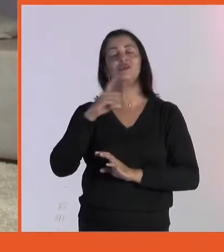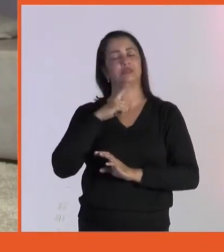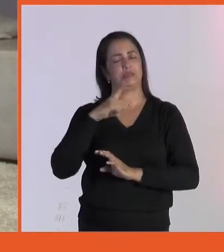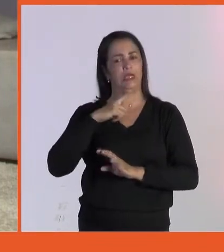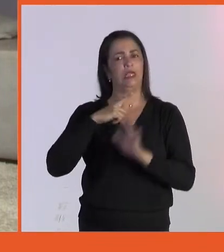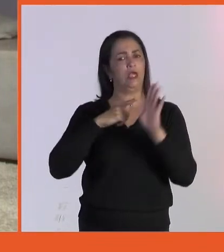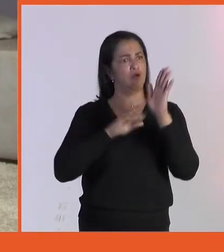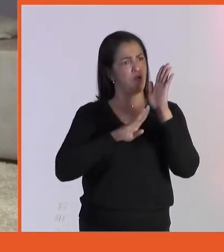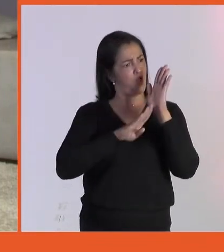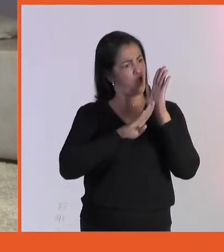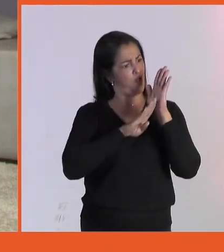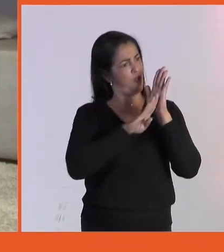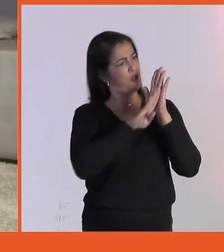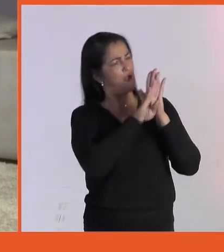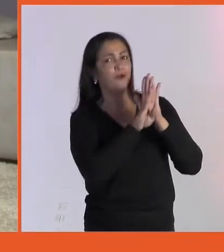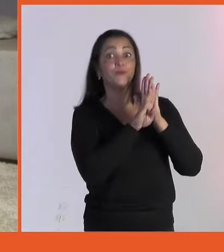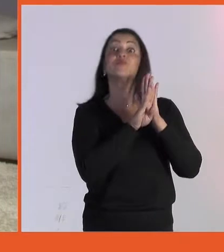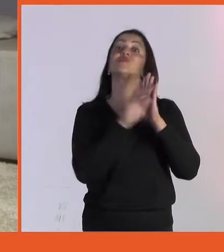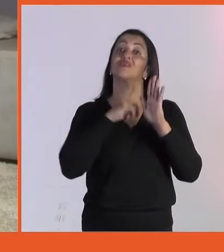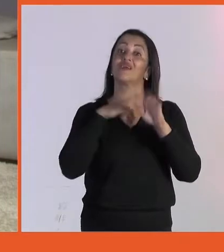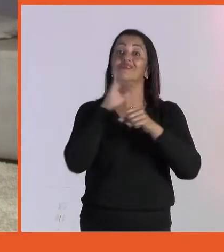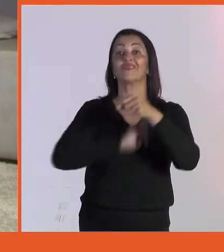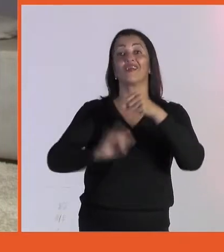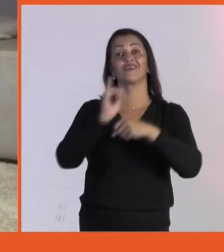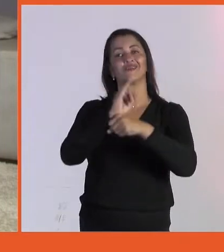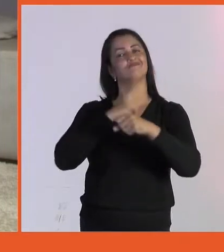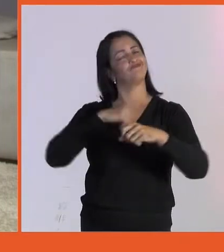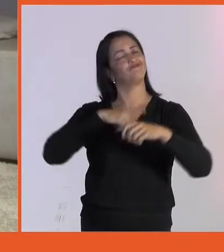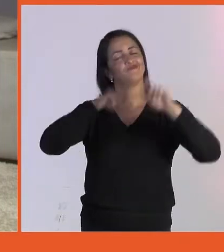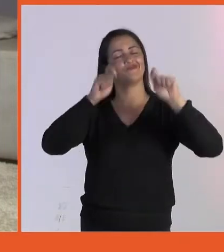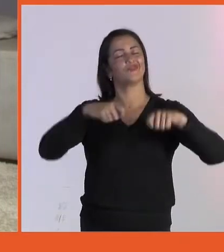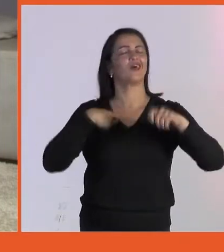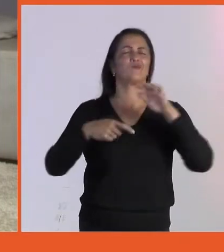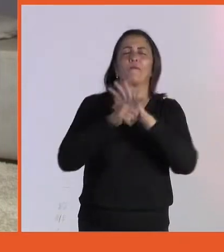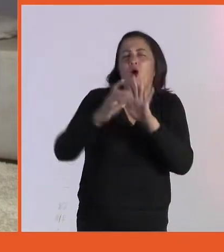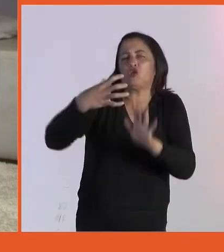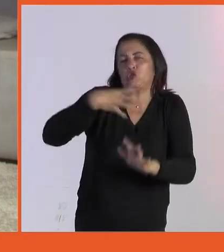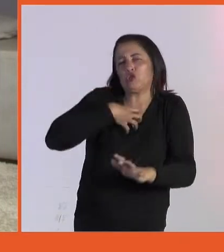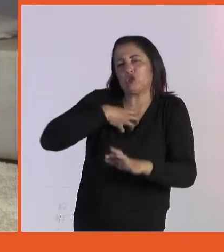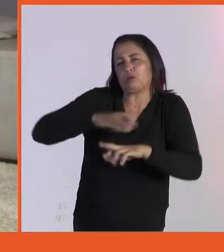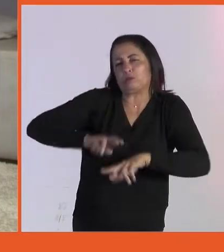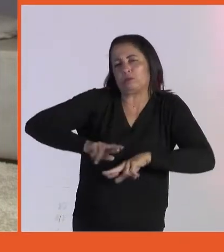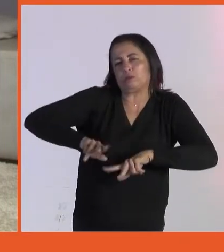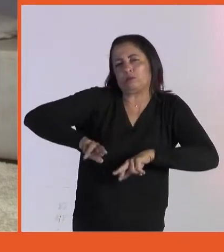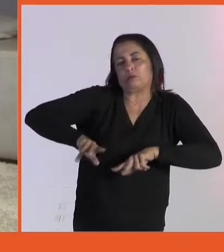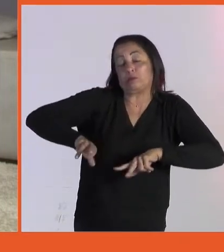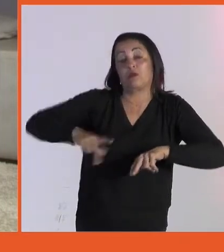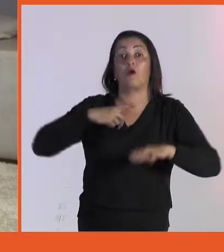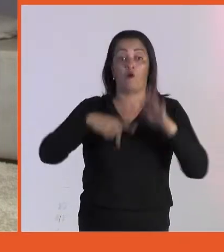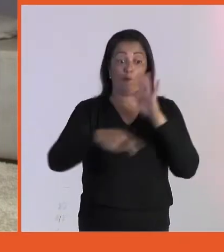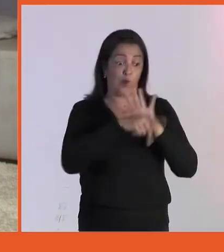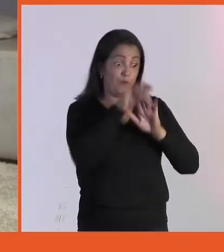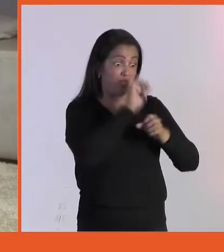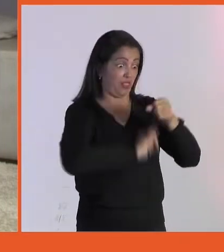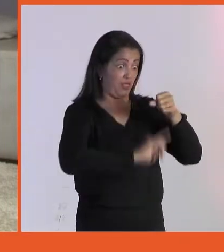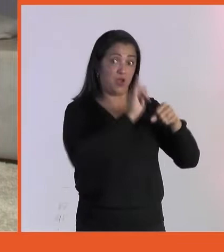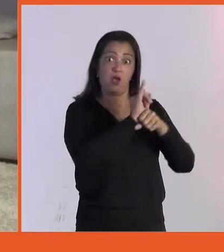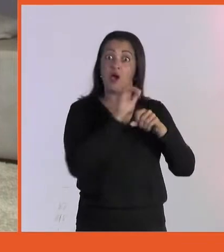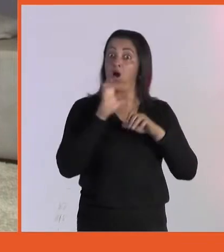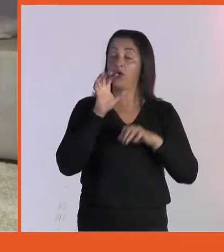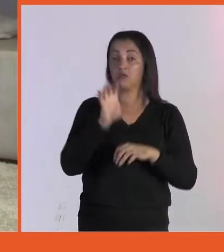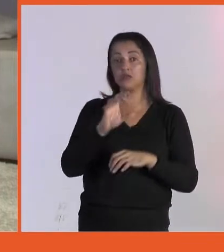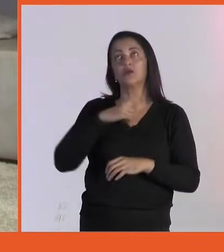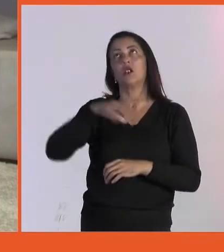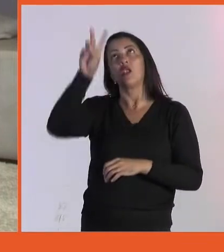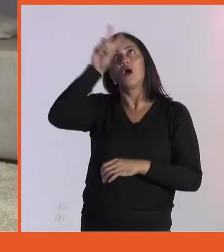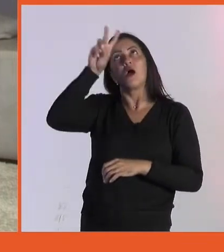de muitas redes sociais, de muitos formatos, de muitas subcelebrities, né, que a internet deu vida. Peguei a época da